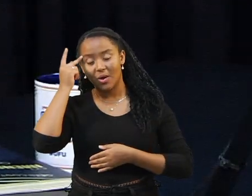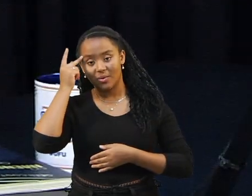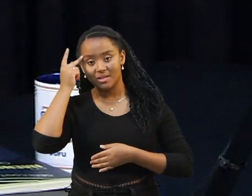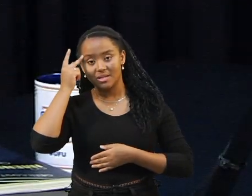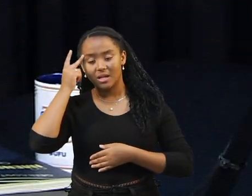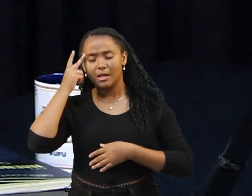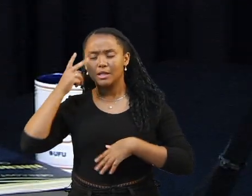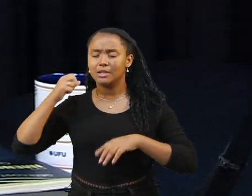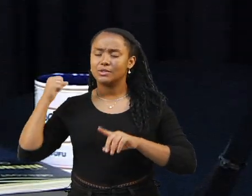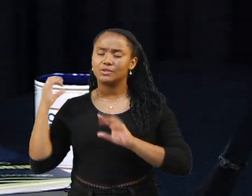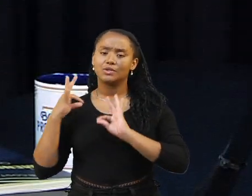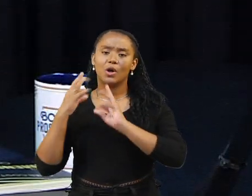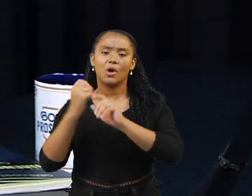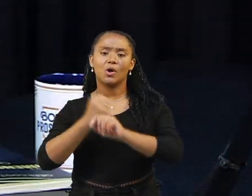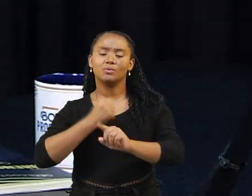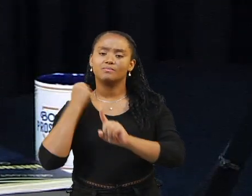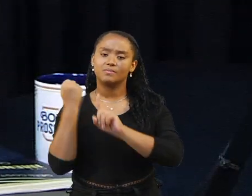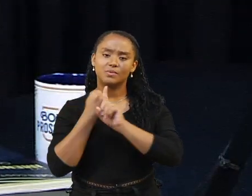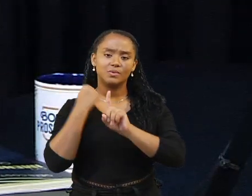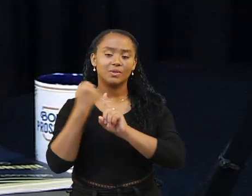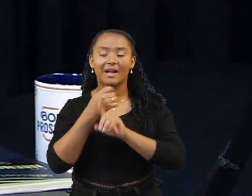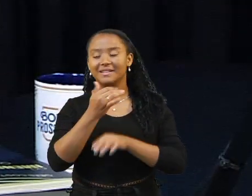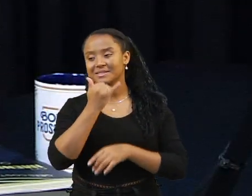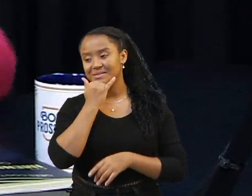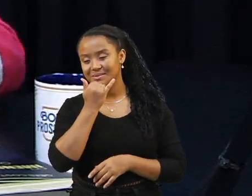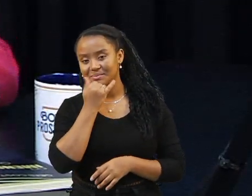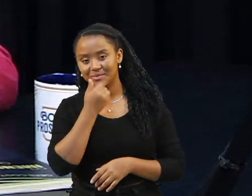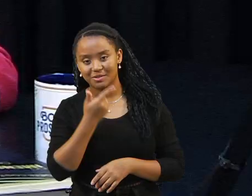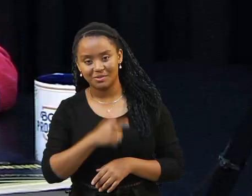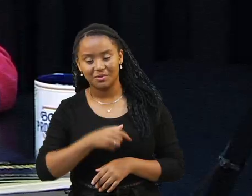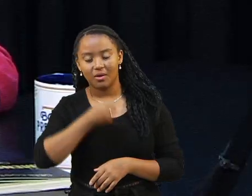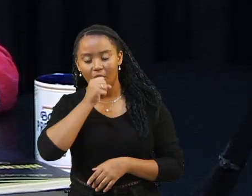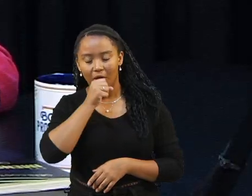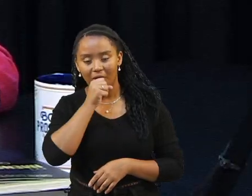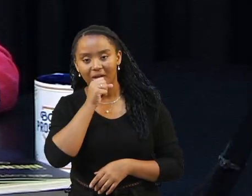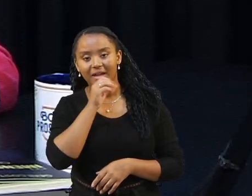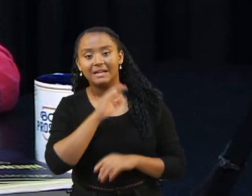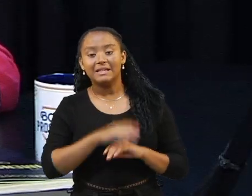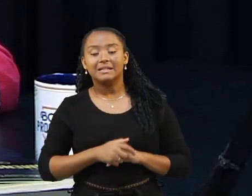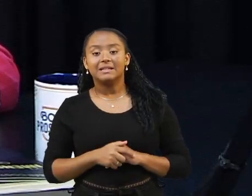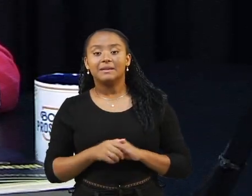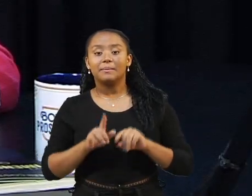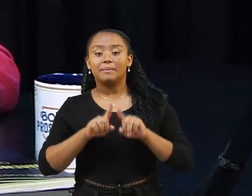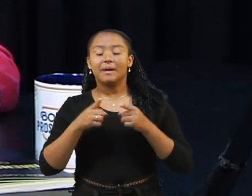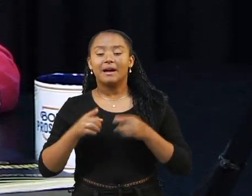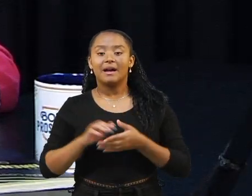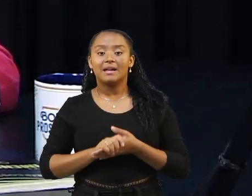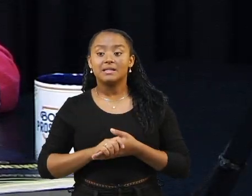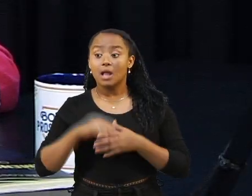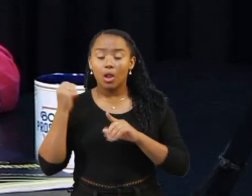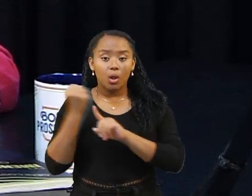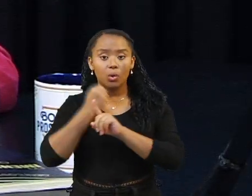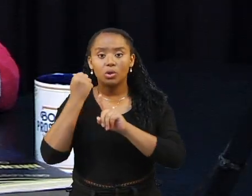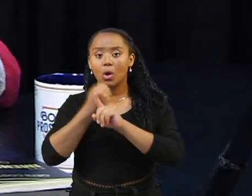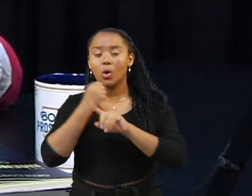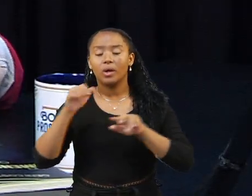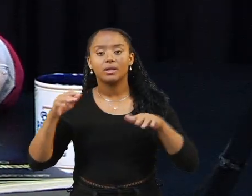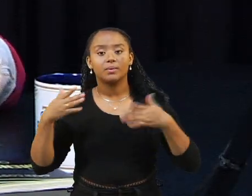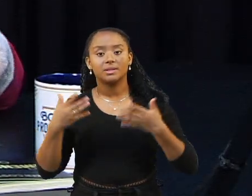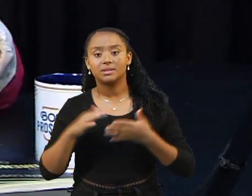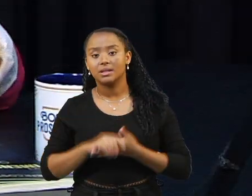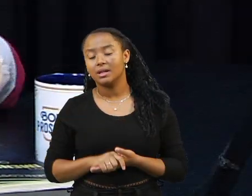todas as pessoas. Lá lotou. Desculpa, mais uma vez. Lotou. Então, foi